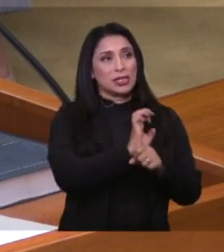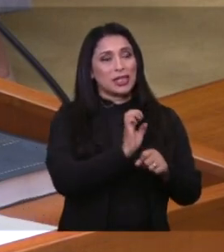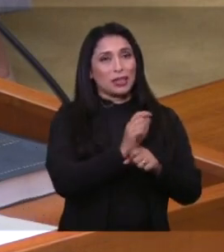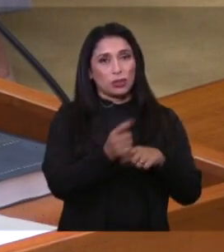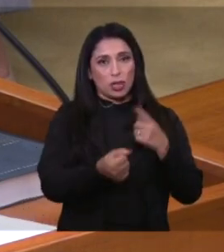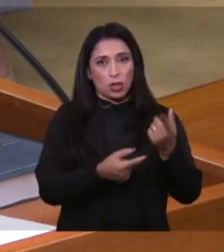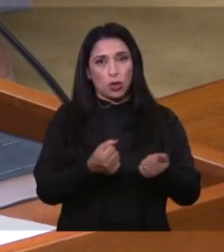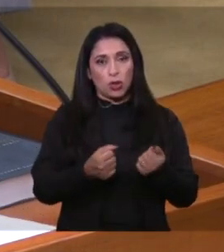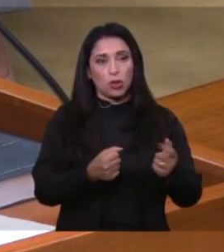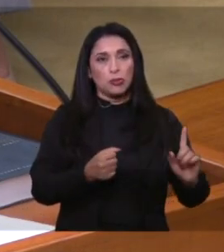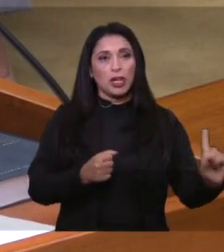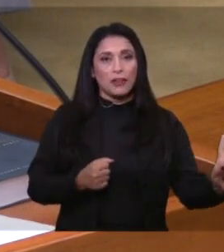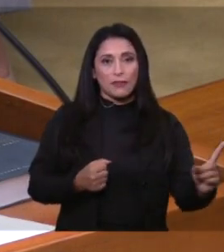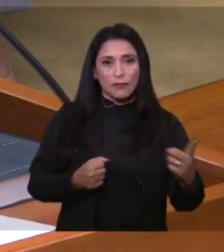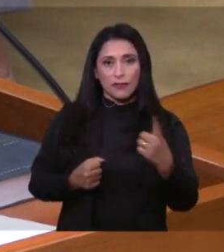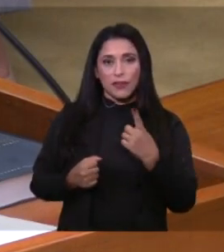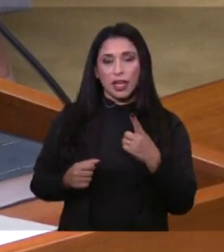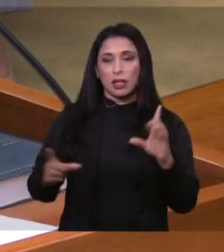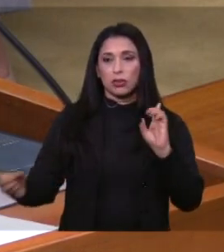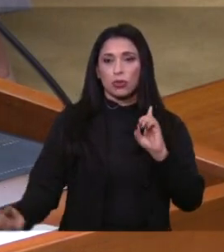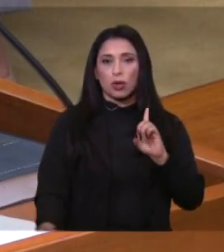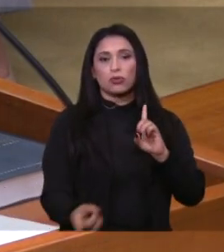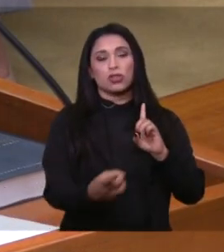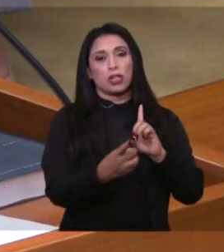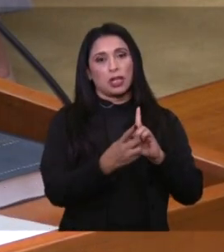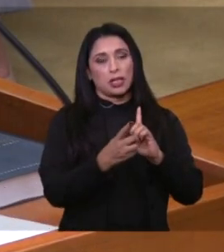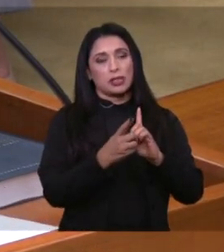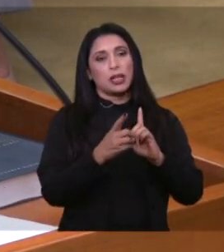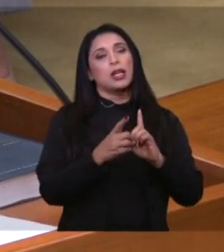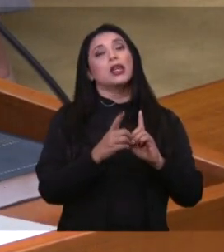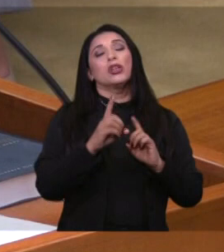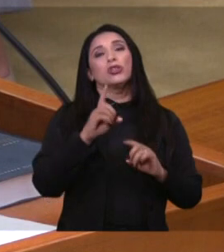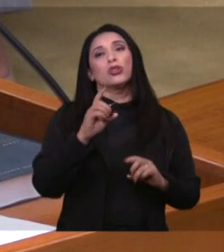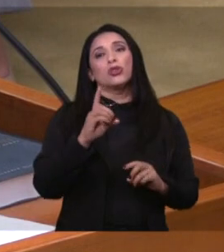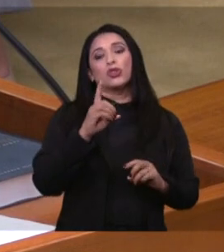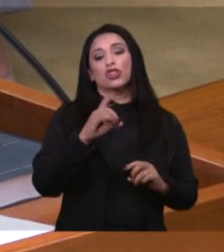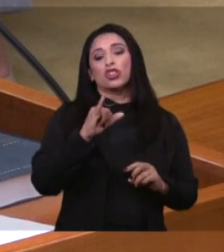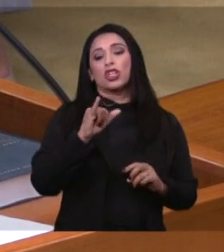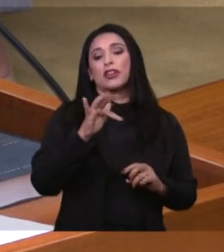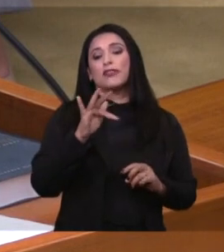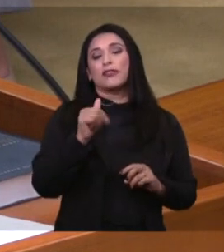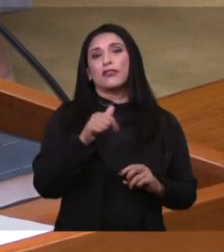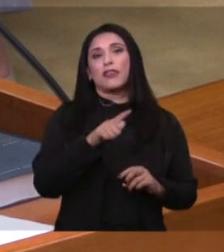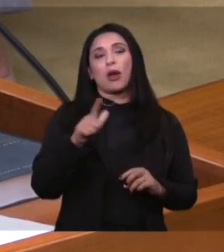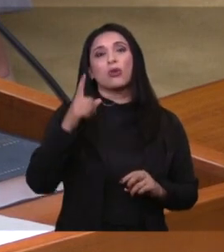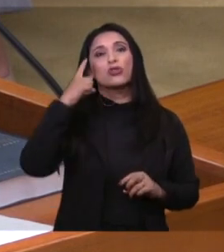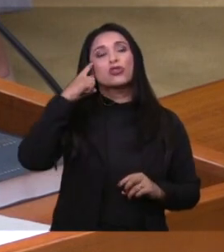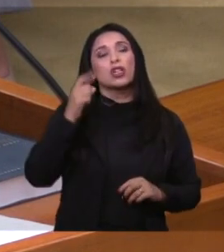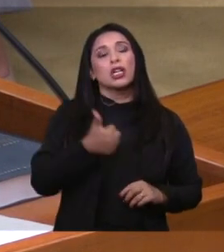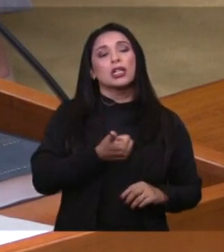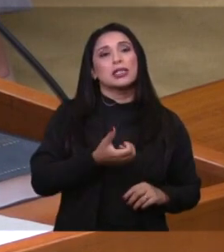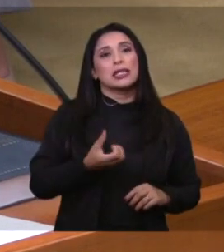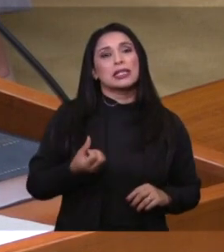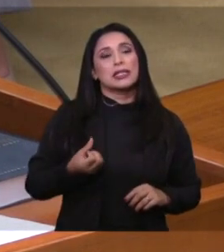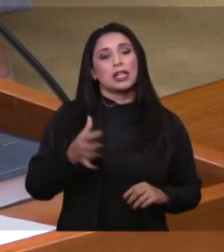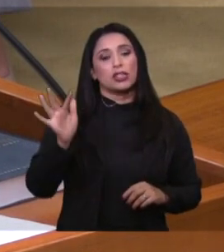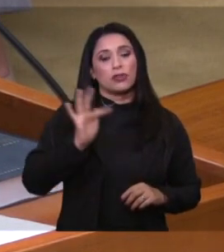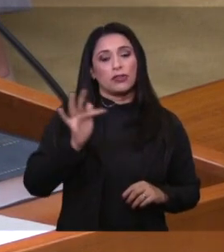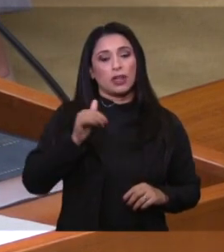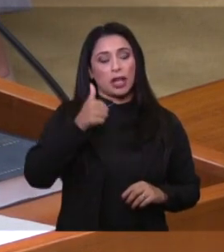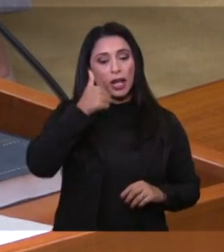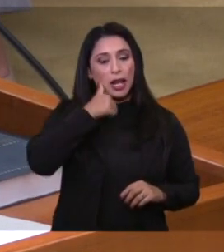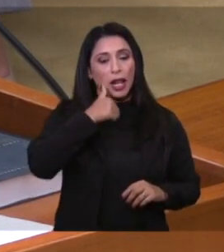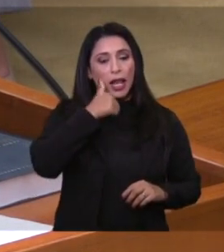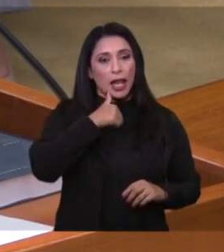em audiência, tratado de FAO. No dia 16 de fevereiro, a jornalista